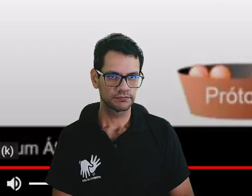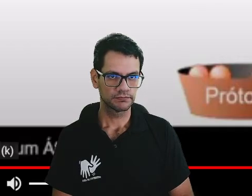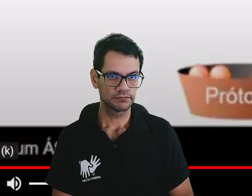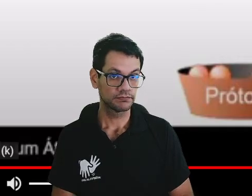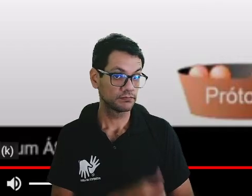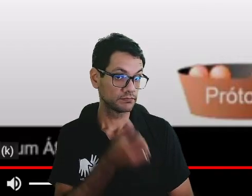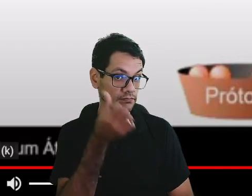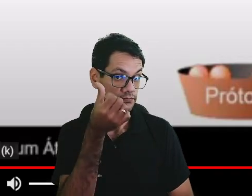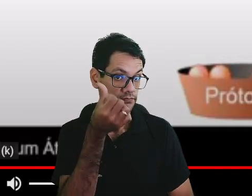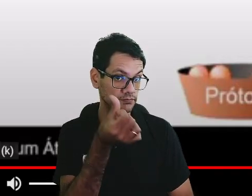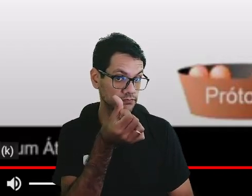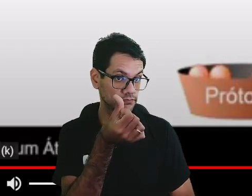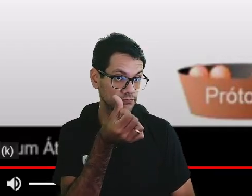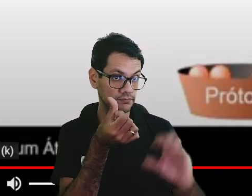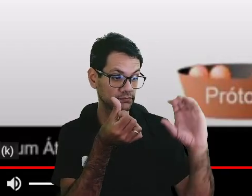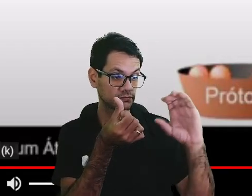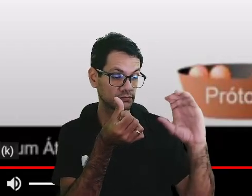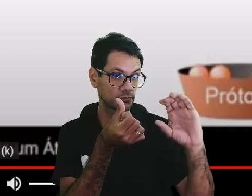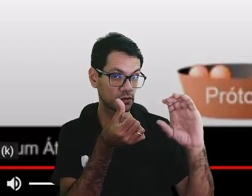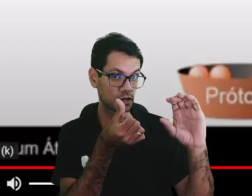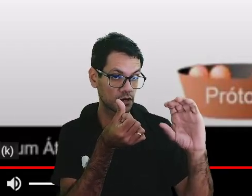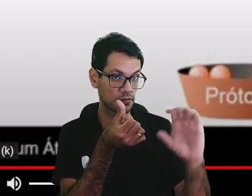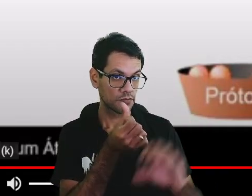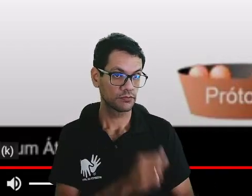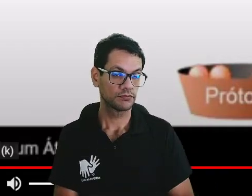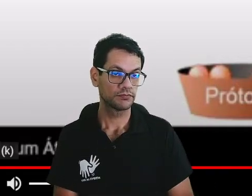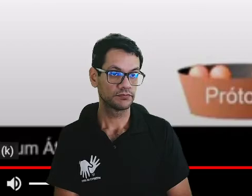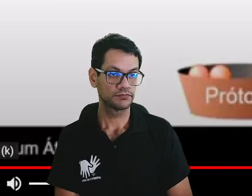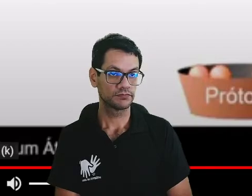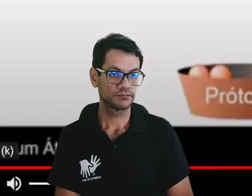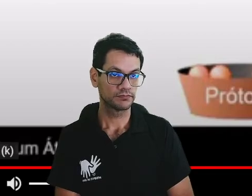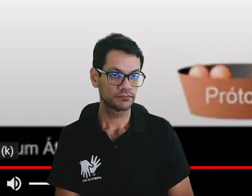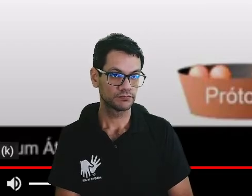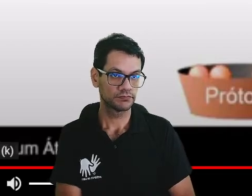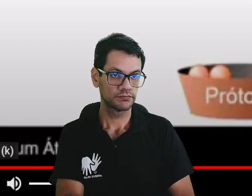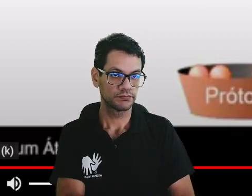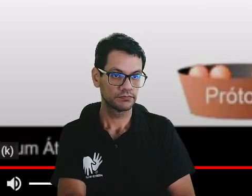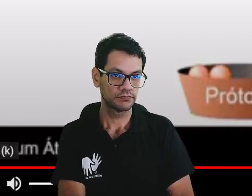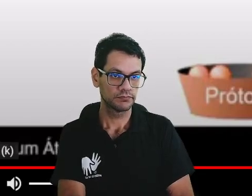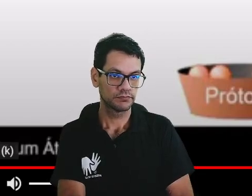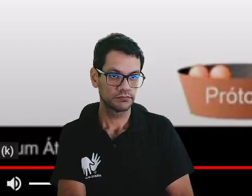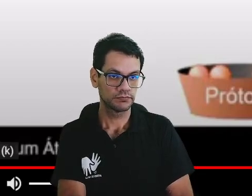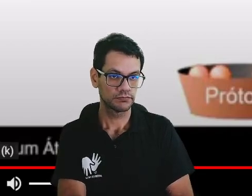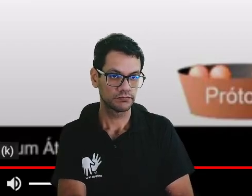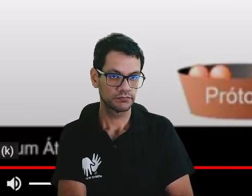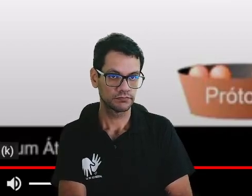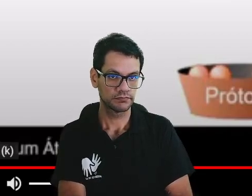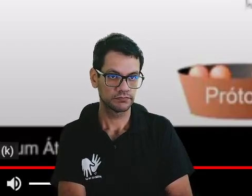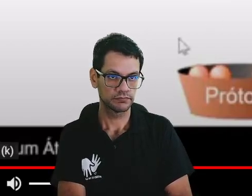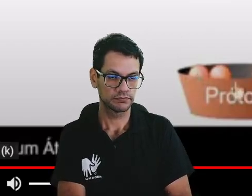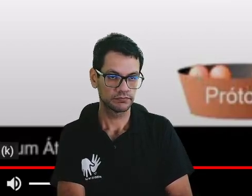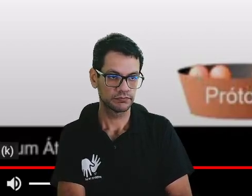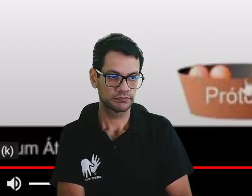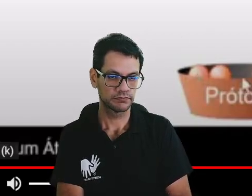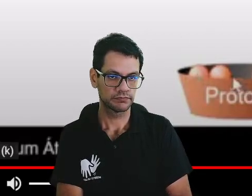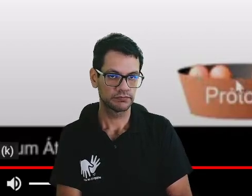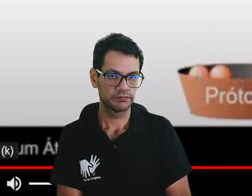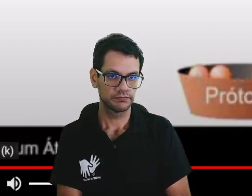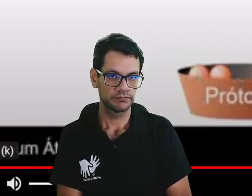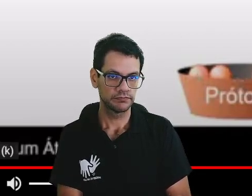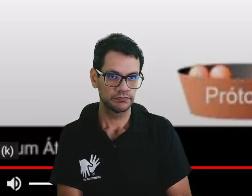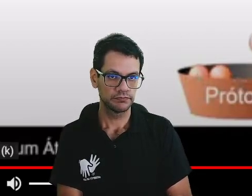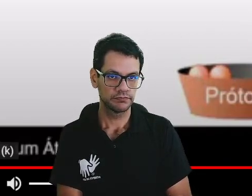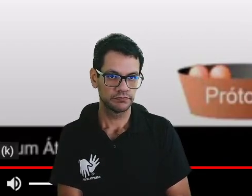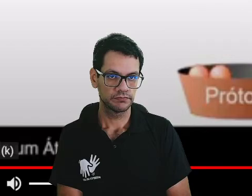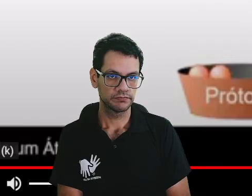a tabela periódica ela é organizada periodicamente, então tem esses períodos aqui. Se eu colocar mais um, vai